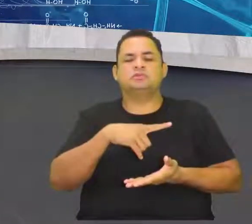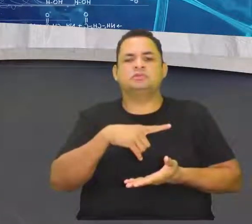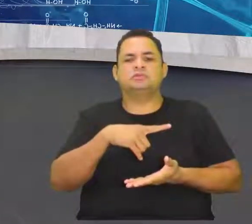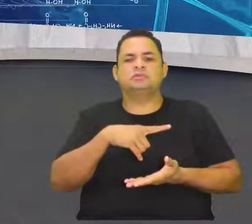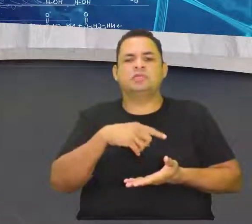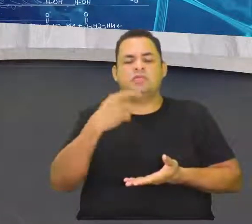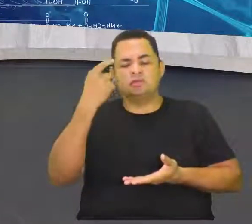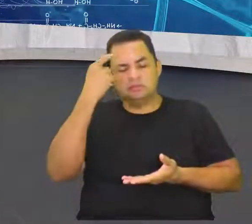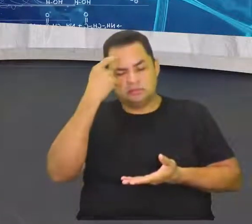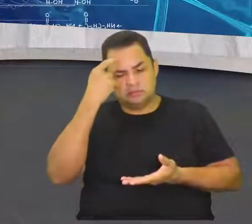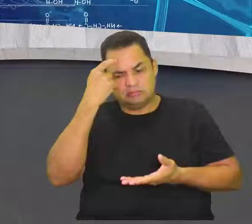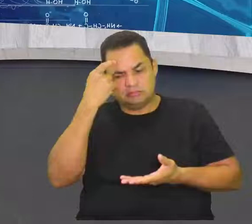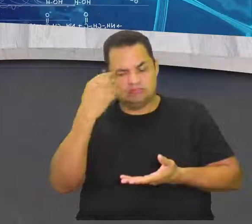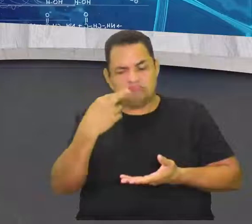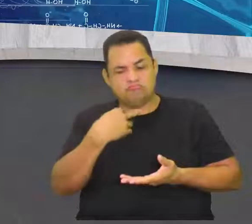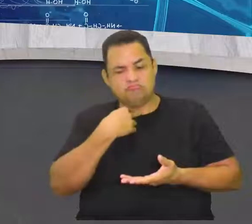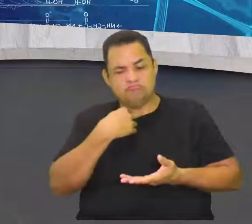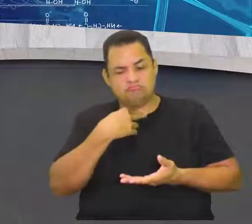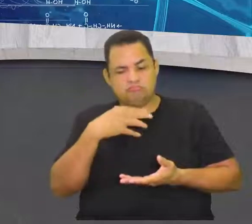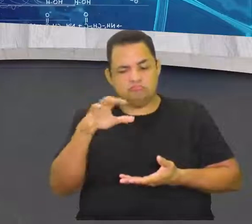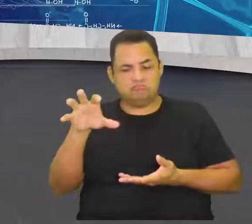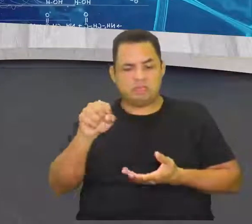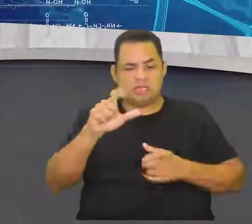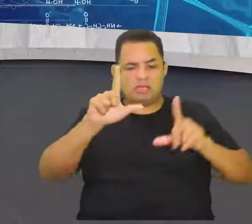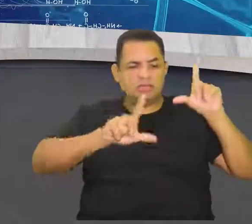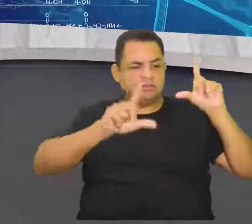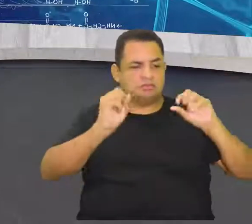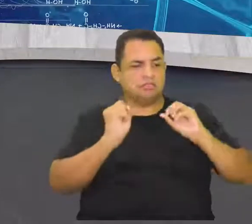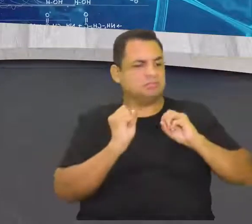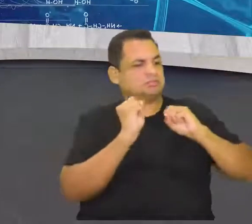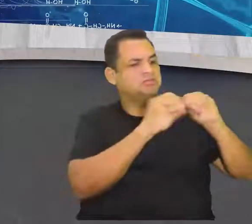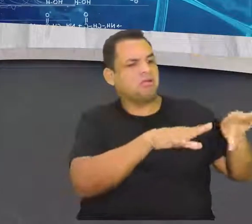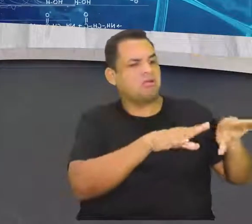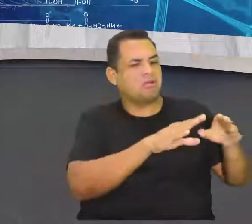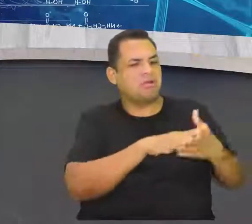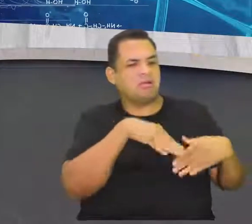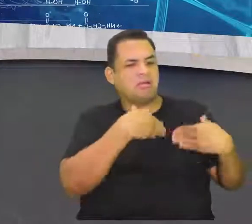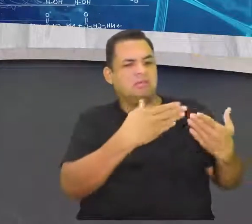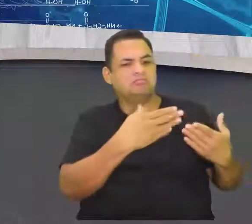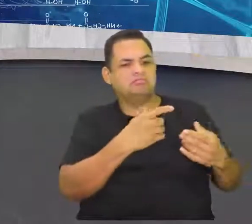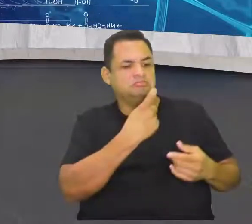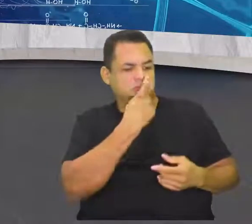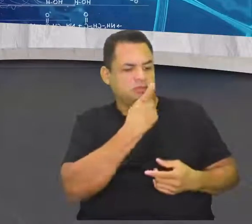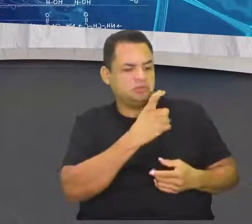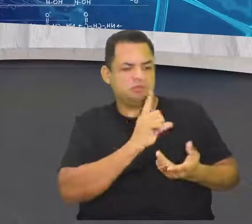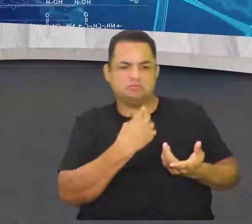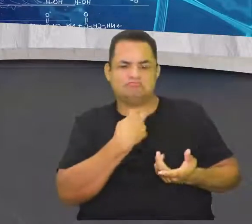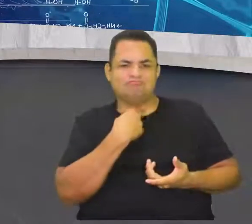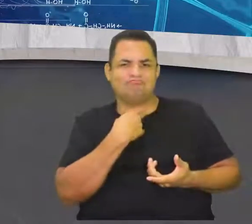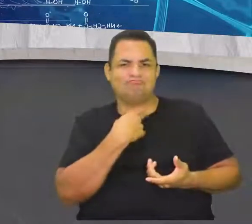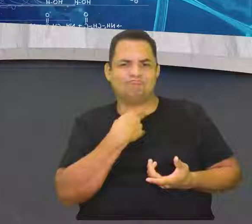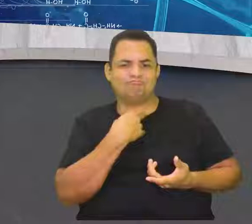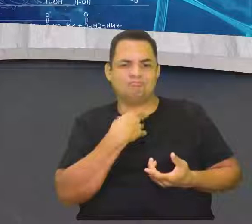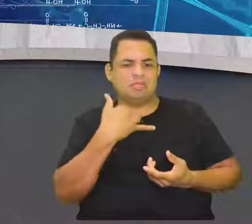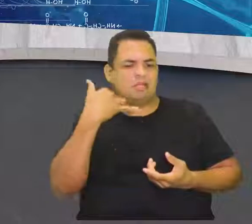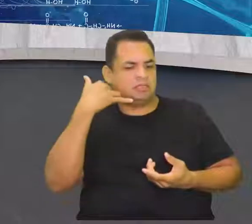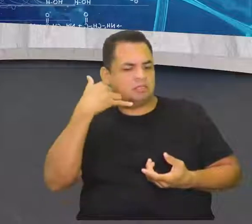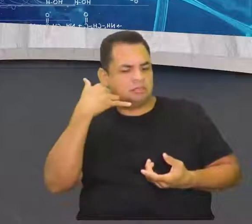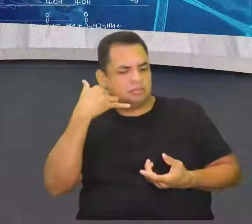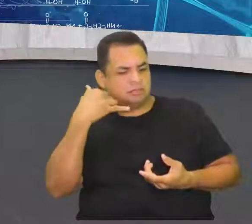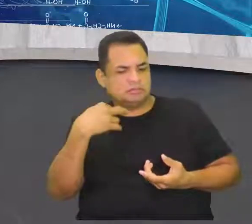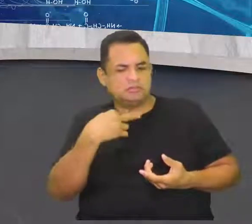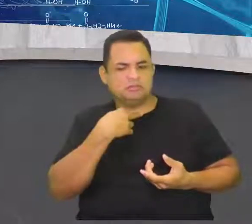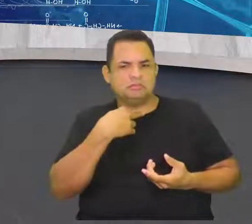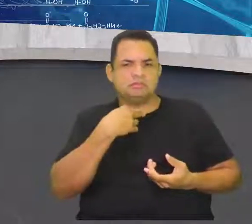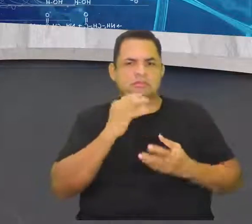a consciência de que eu não posso pegar um aparelho de televisão e simplesmente jogar no lixo aleatoriamente. Não posso. O celular ele não